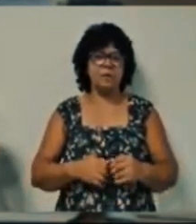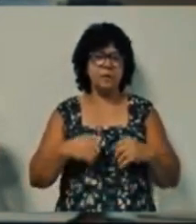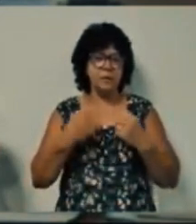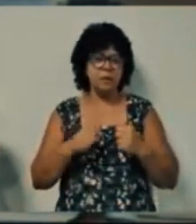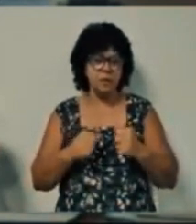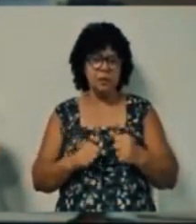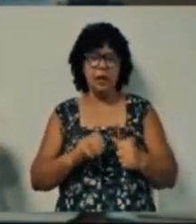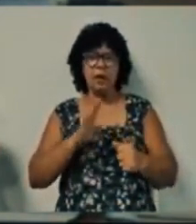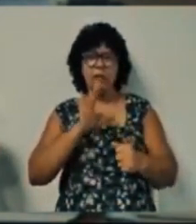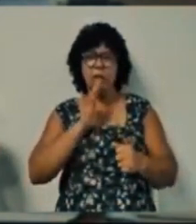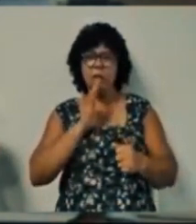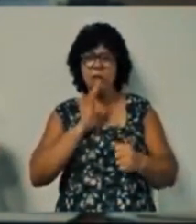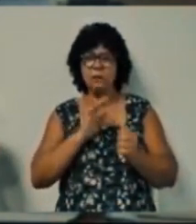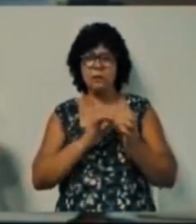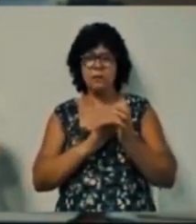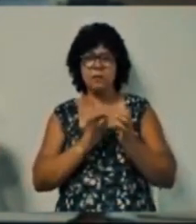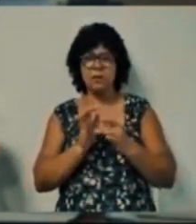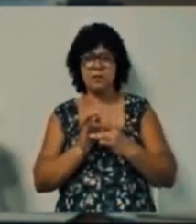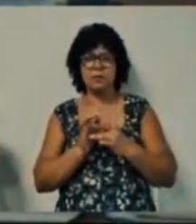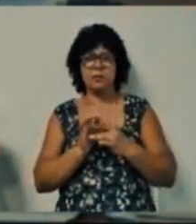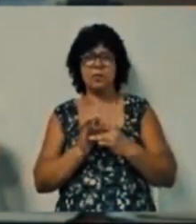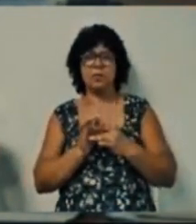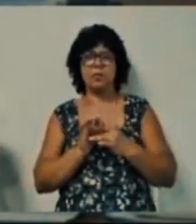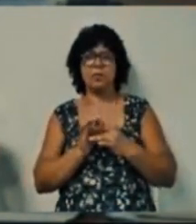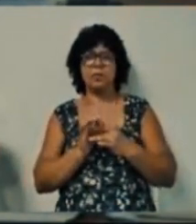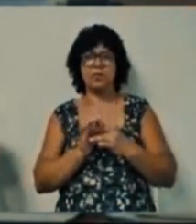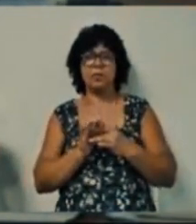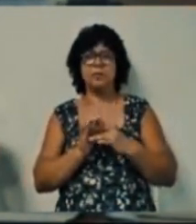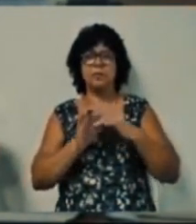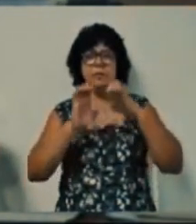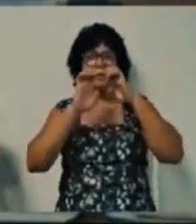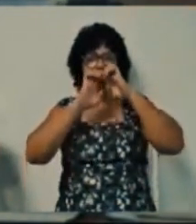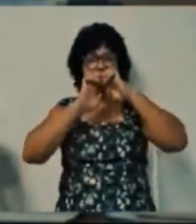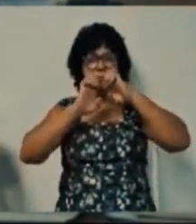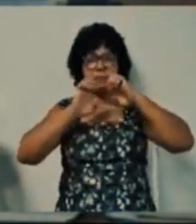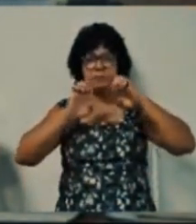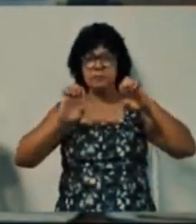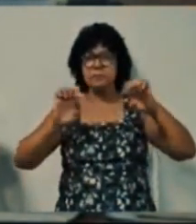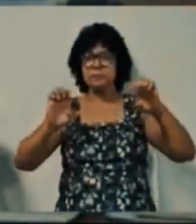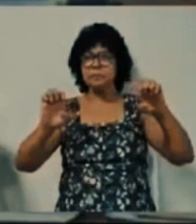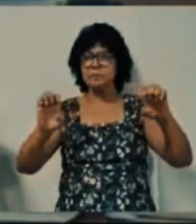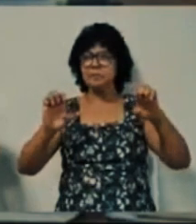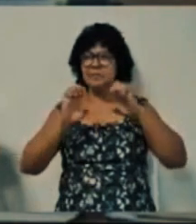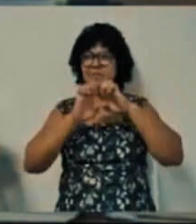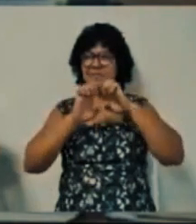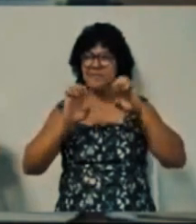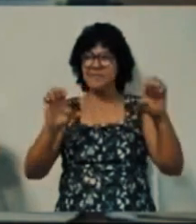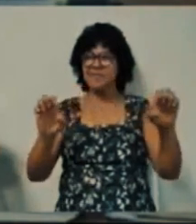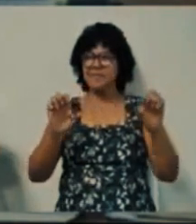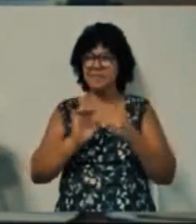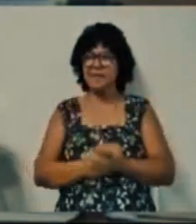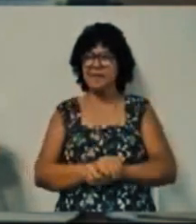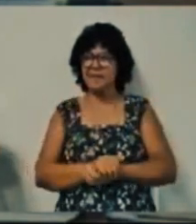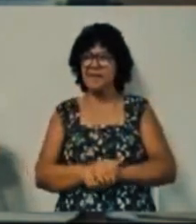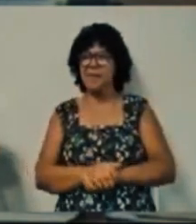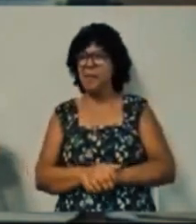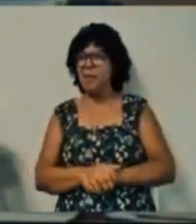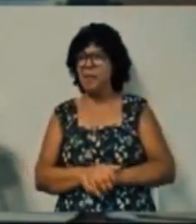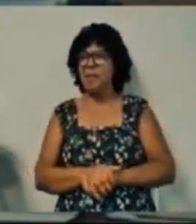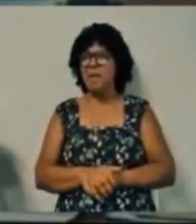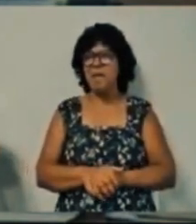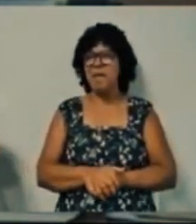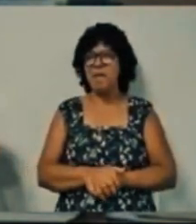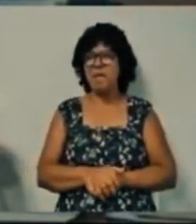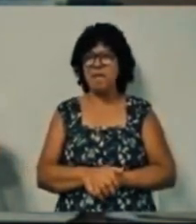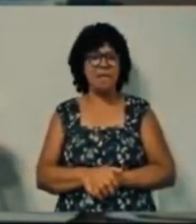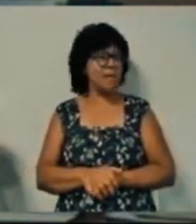com mais rapidez a todas as cidades que orbitavam essa capital da